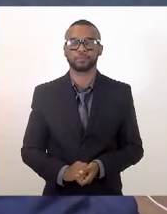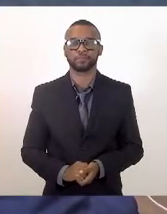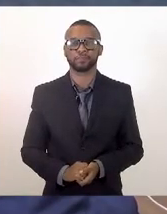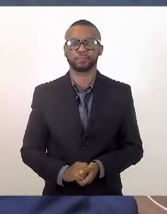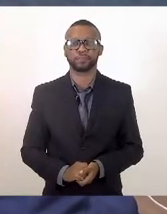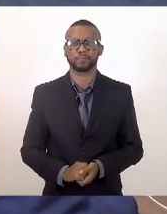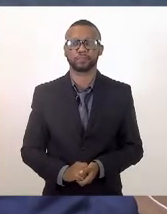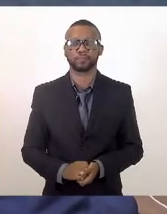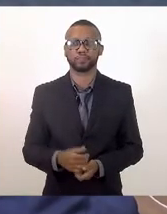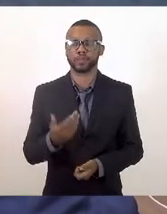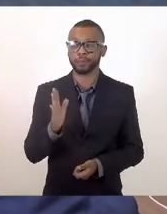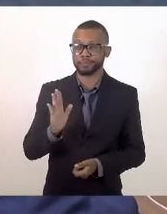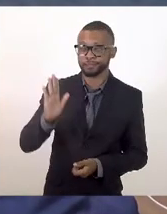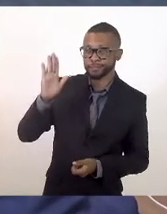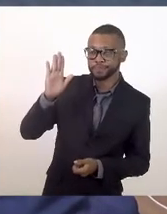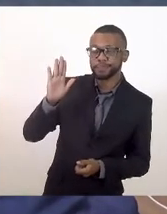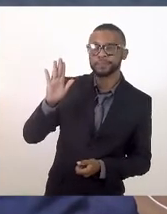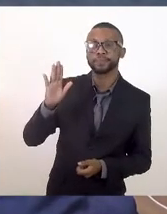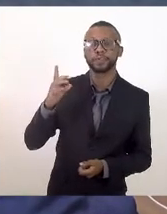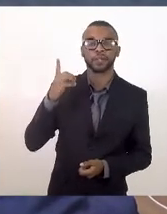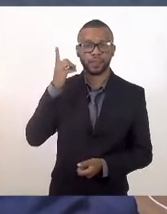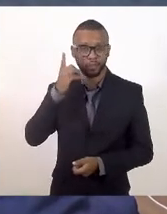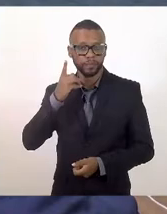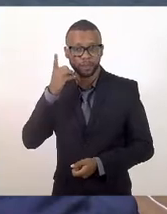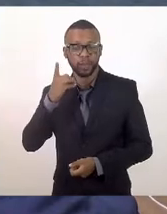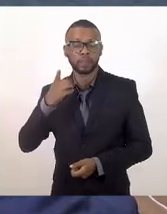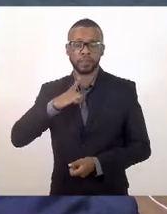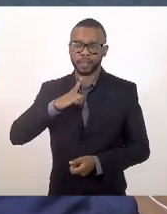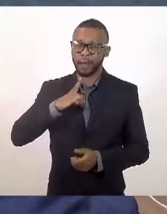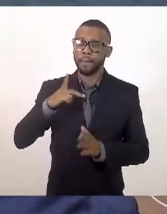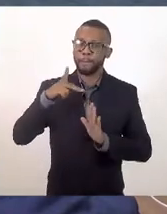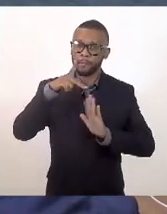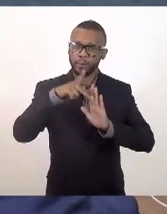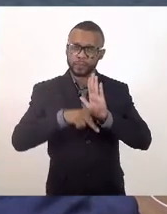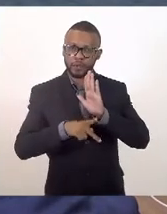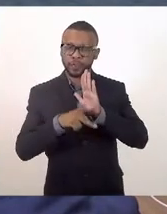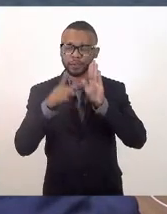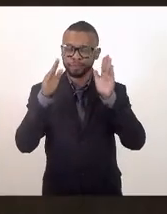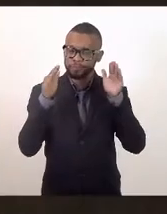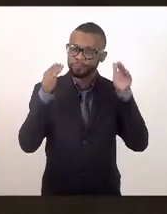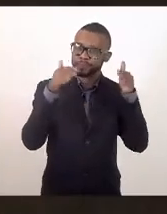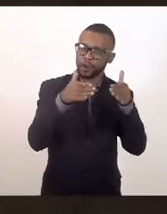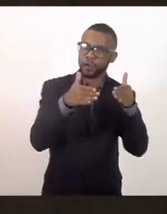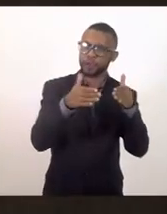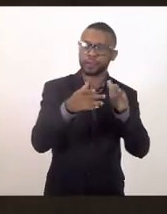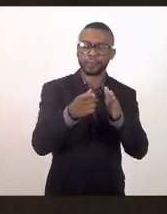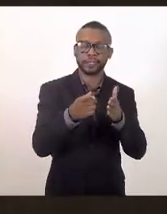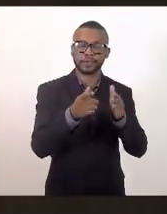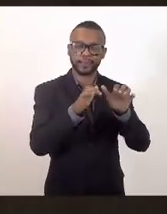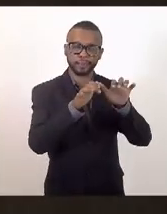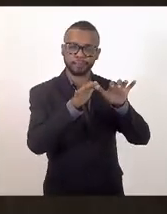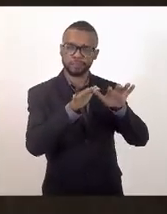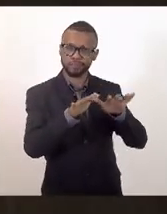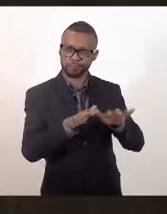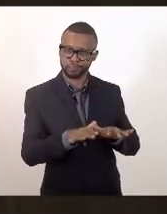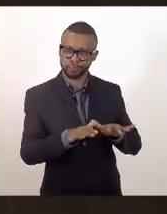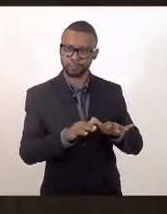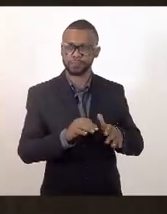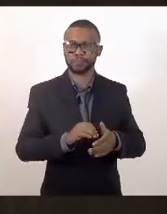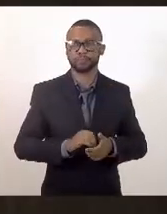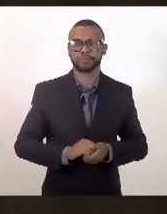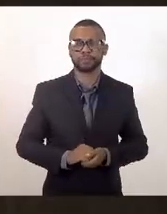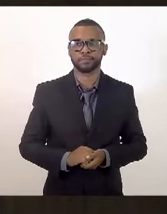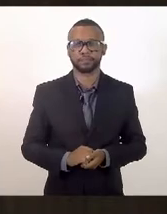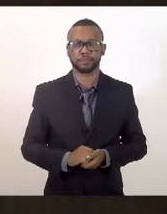lendo o projeto, tem uma parte que está escrita... Pega para mim, mesmo. O negócio